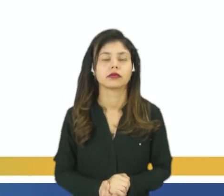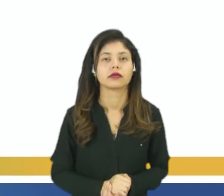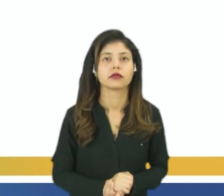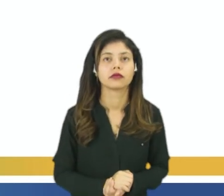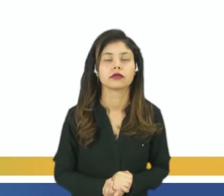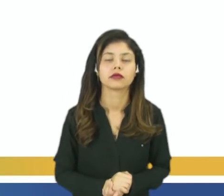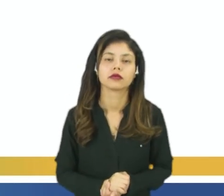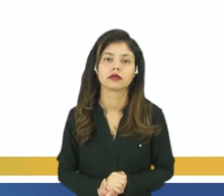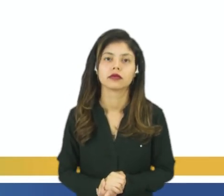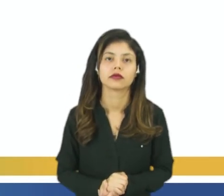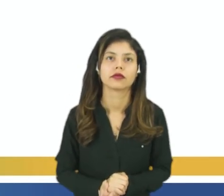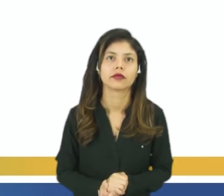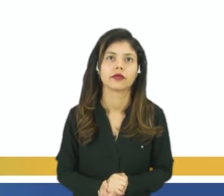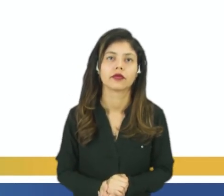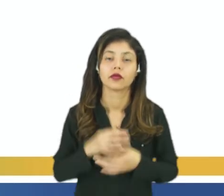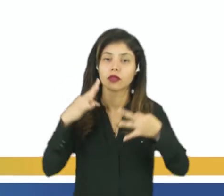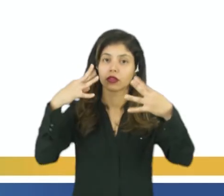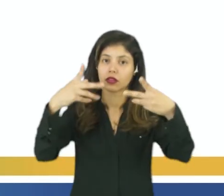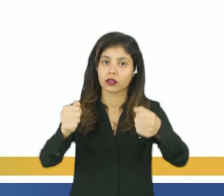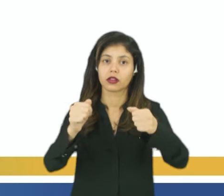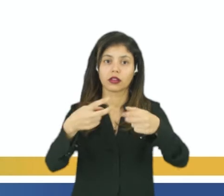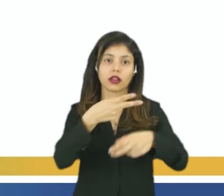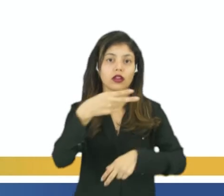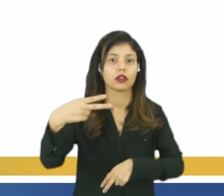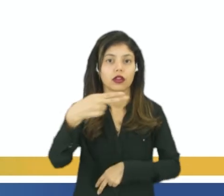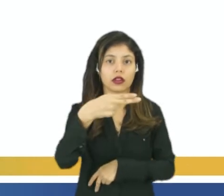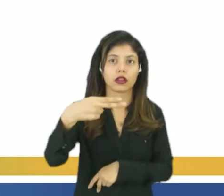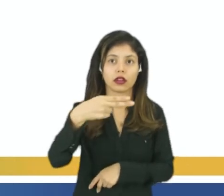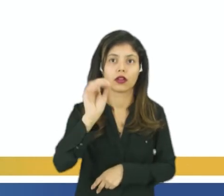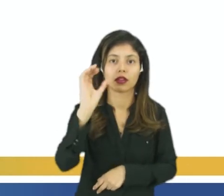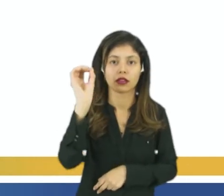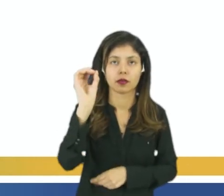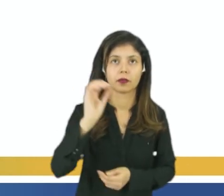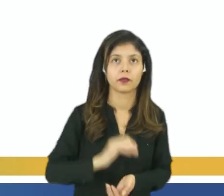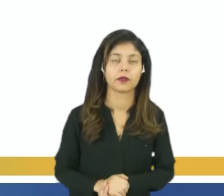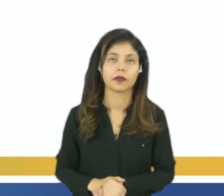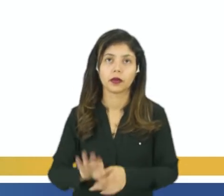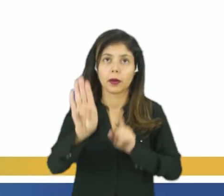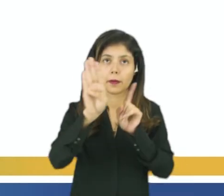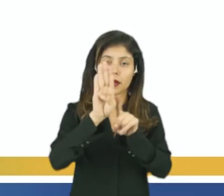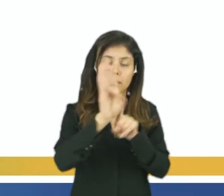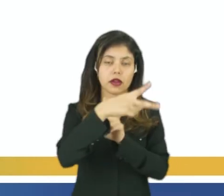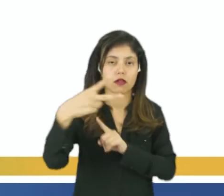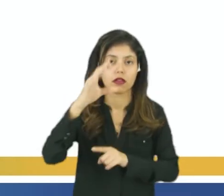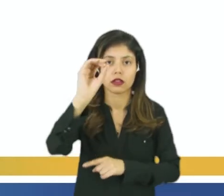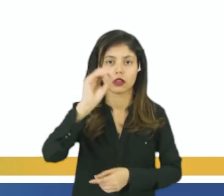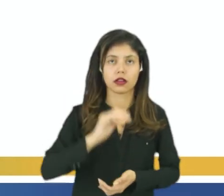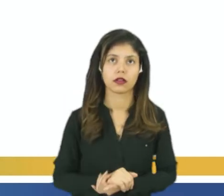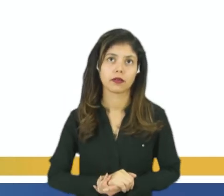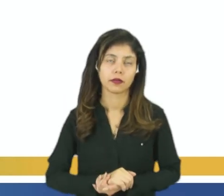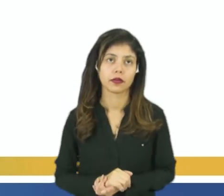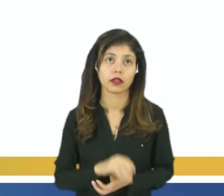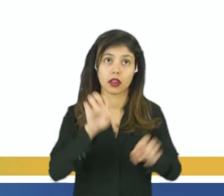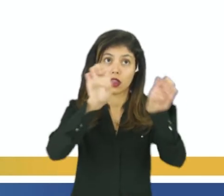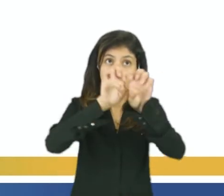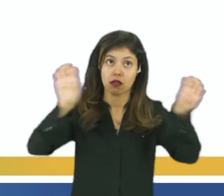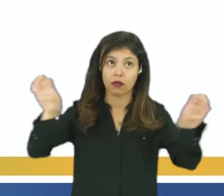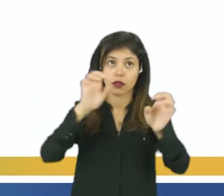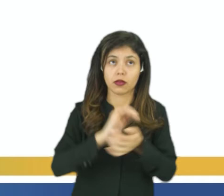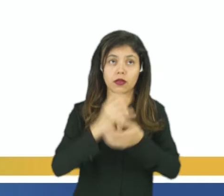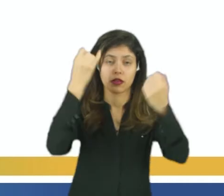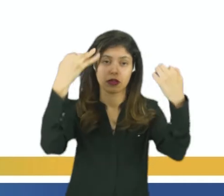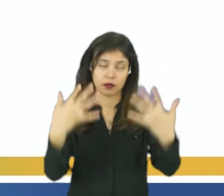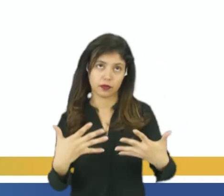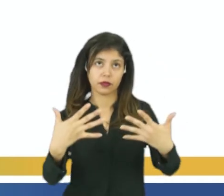né? E isso tudo for igual a 0. E aí, quando o meu B for igual a 0, a equação